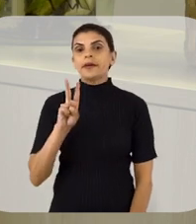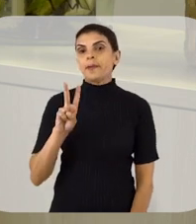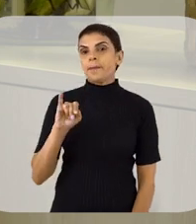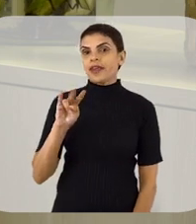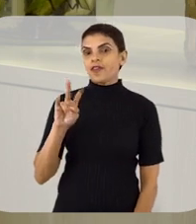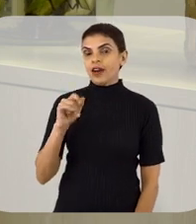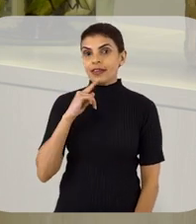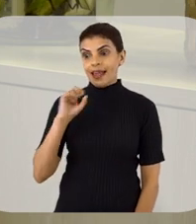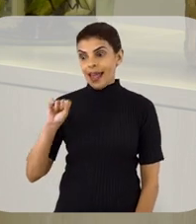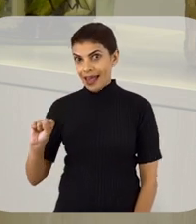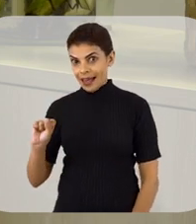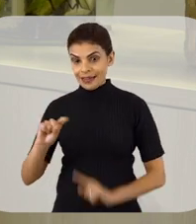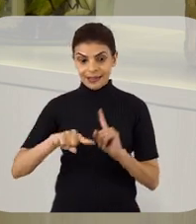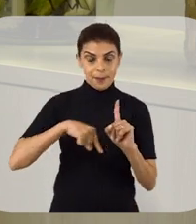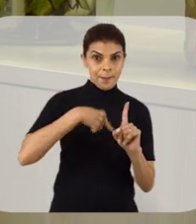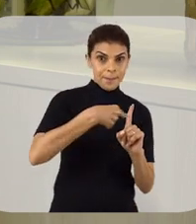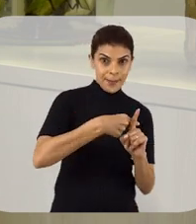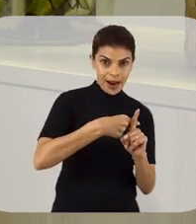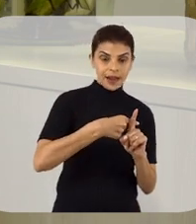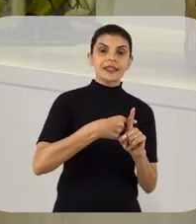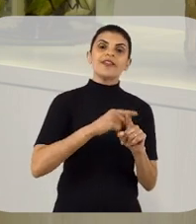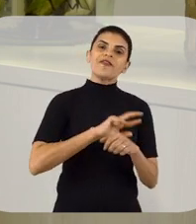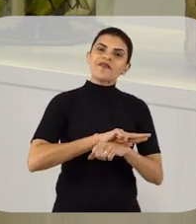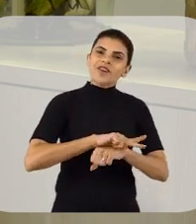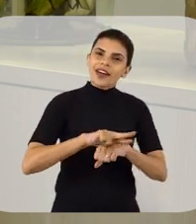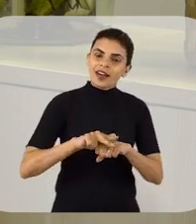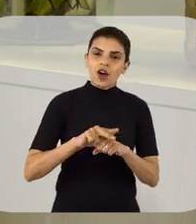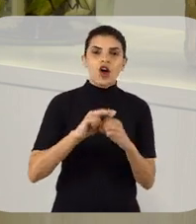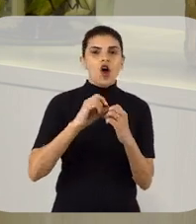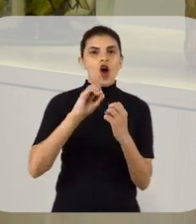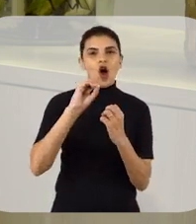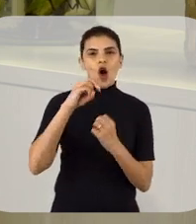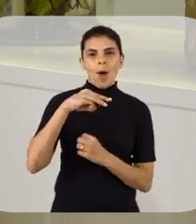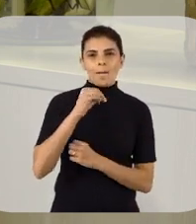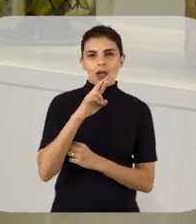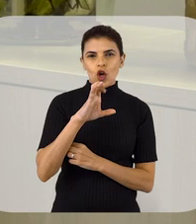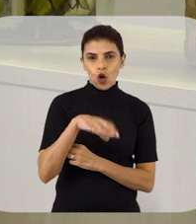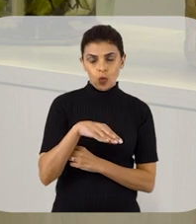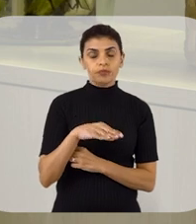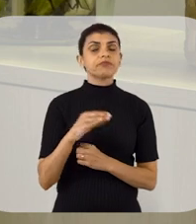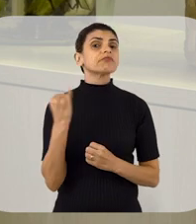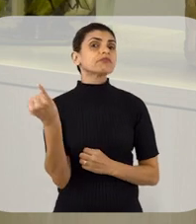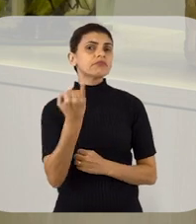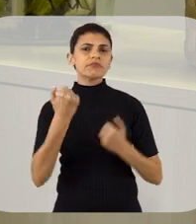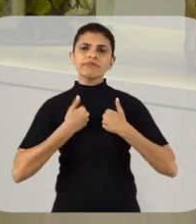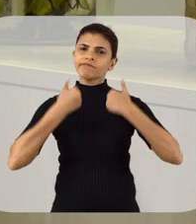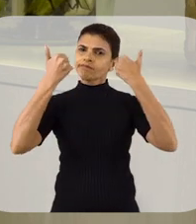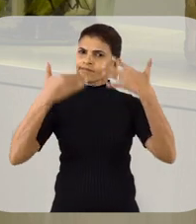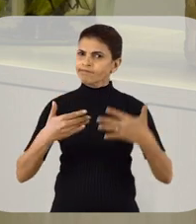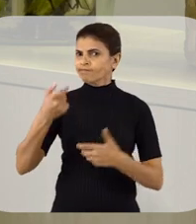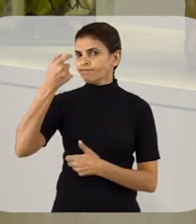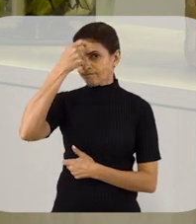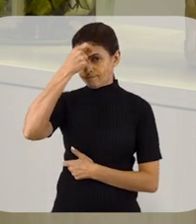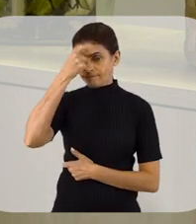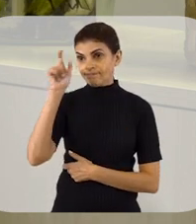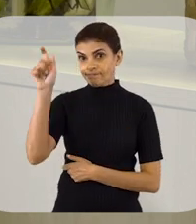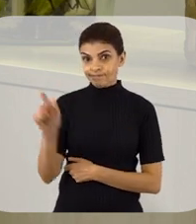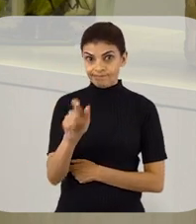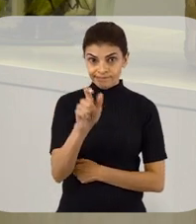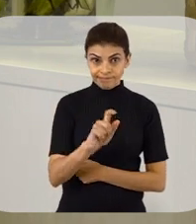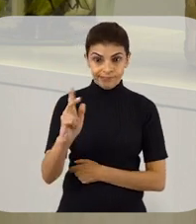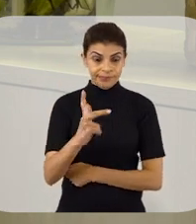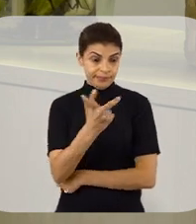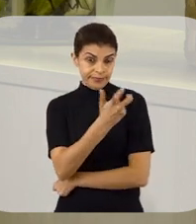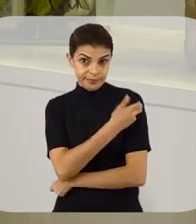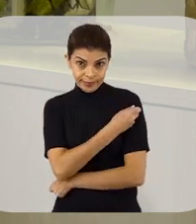tem a proteína S da cepa original e das variantes Ômicron. O que é importante a gente ter em mente? O perfil de segurança das